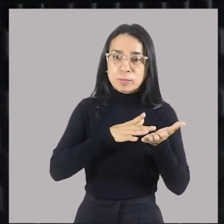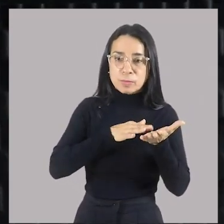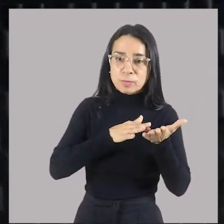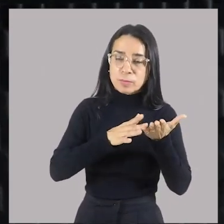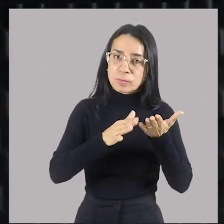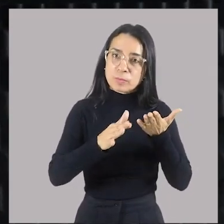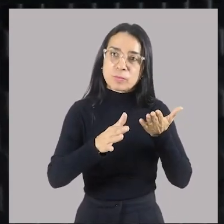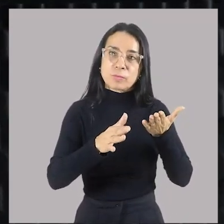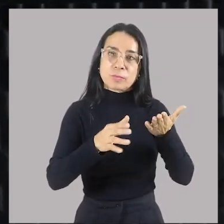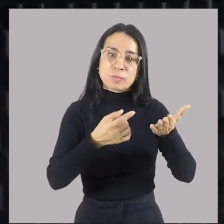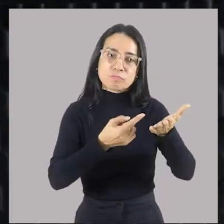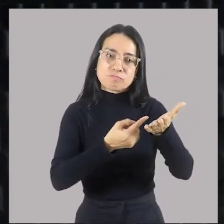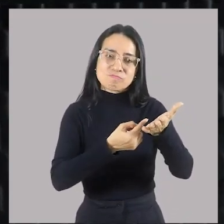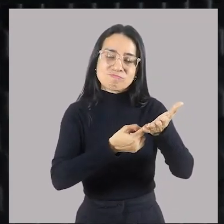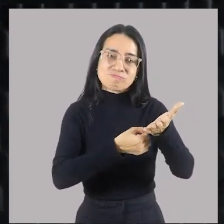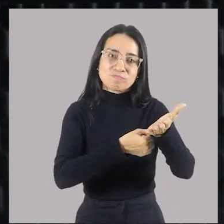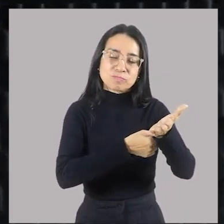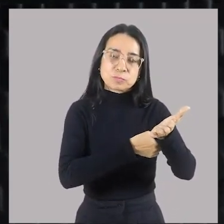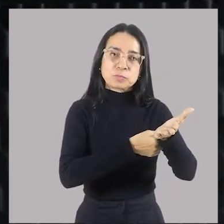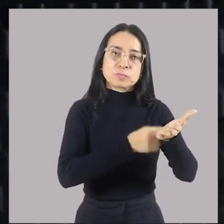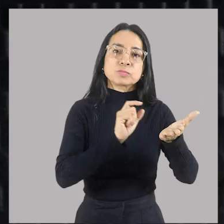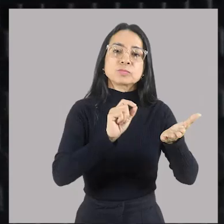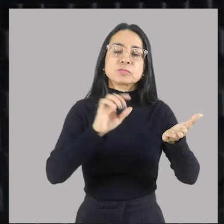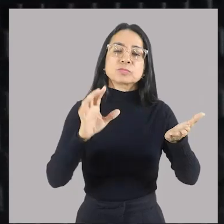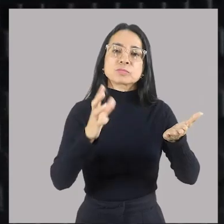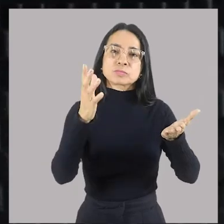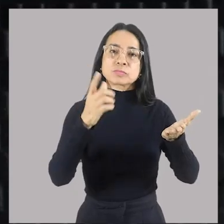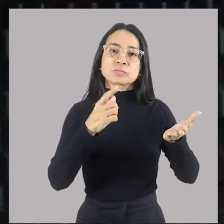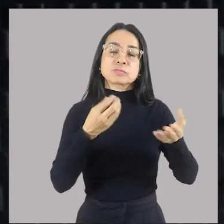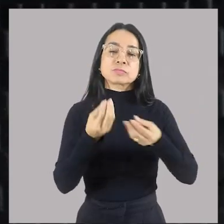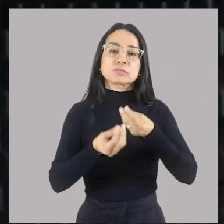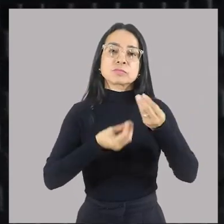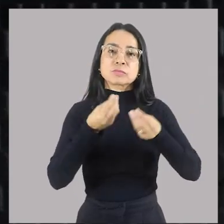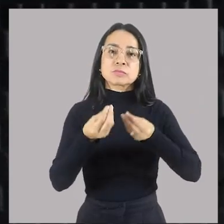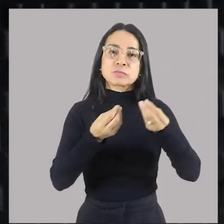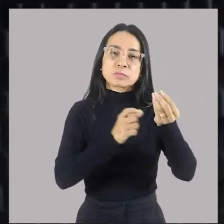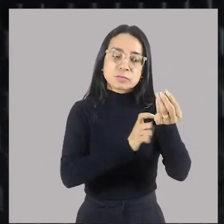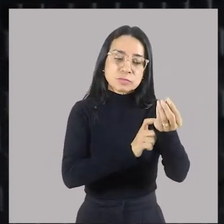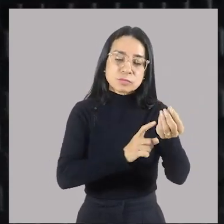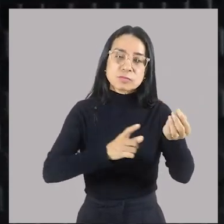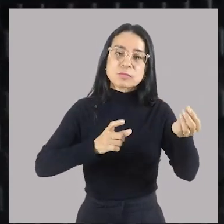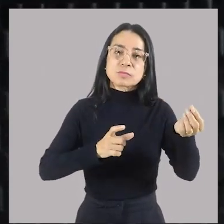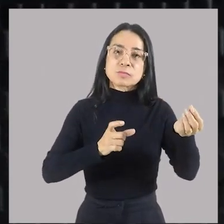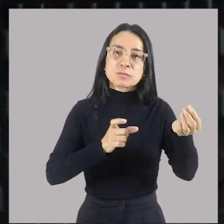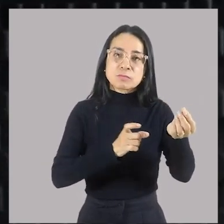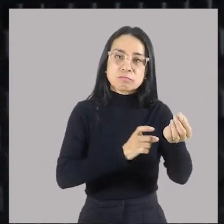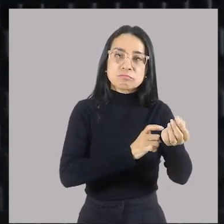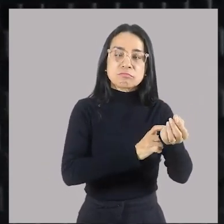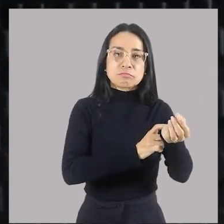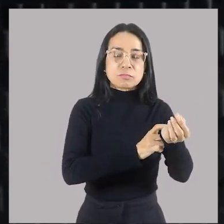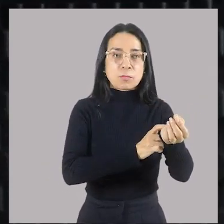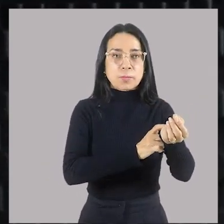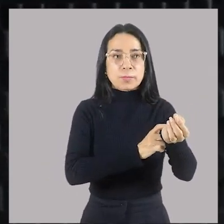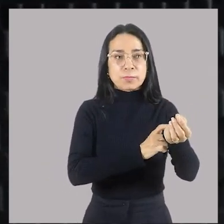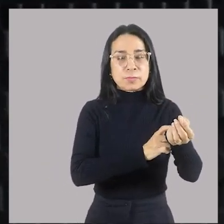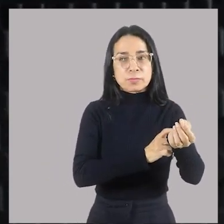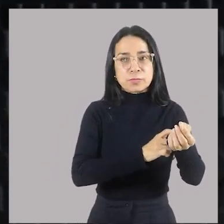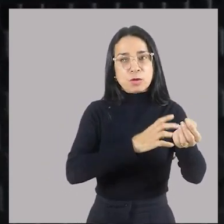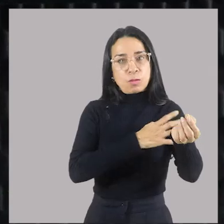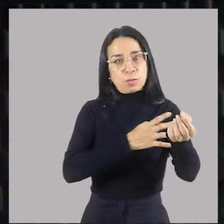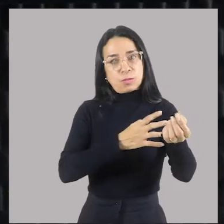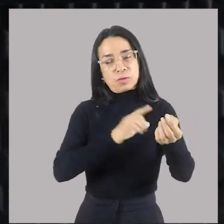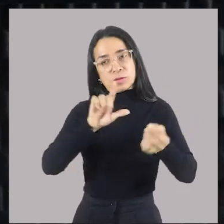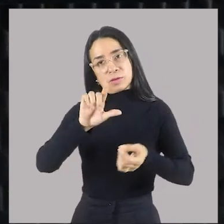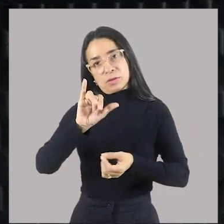pelas artérias, essas artérias elas têm a capacidade de se dilatar e se contrair. Então, é a musculatura